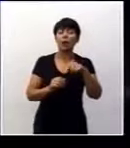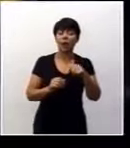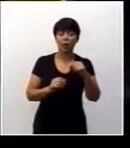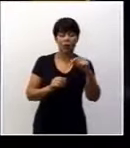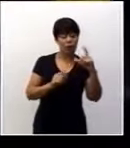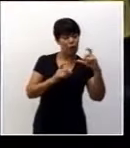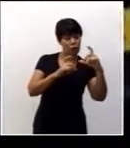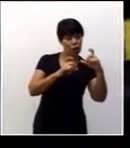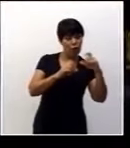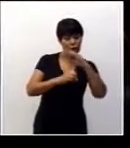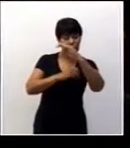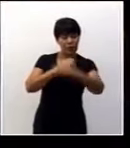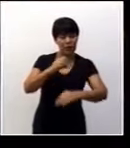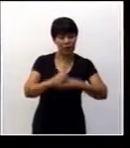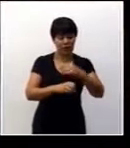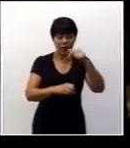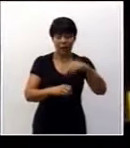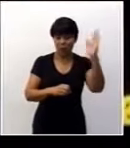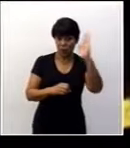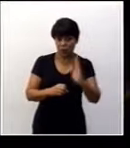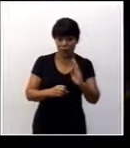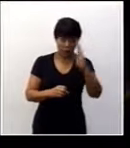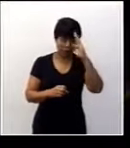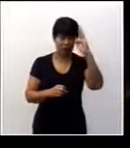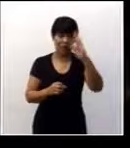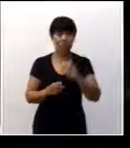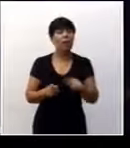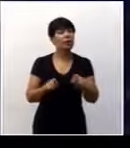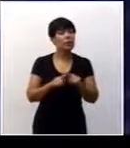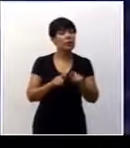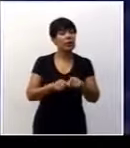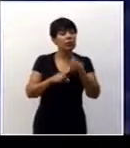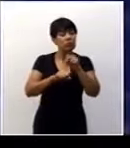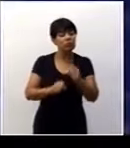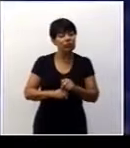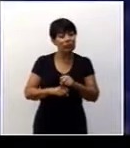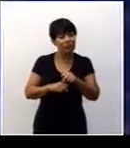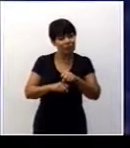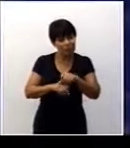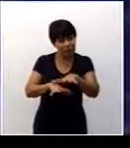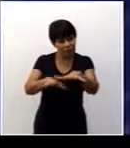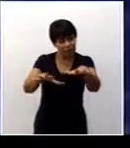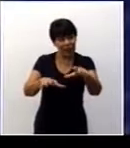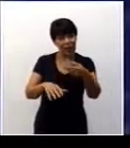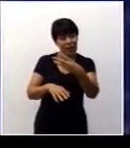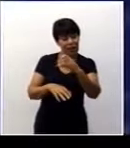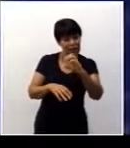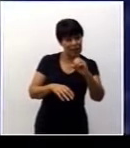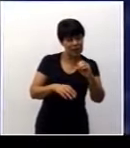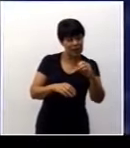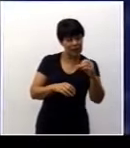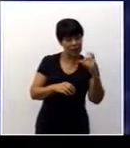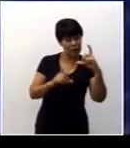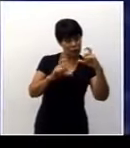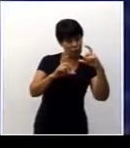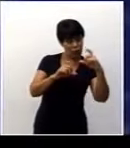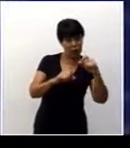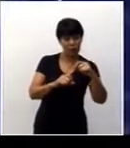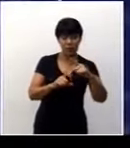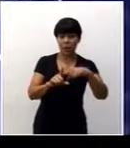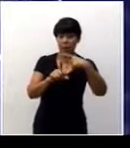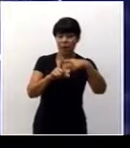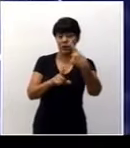de satélites do mundo. O INPE distribui diariamente cerca de 300 imagens do satélite Sibers para mais de